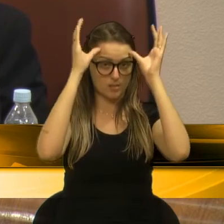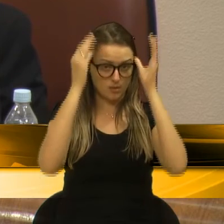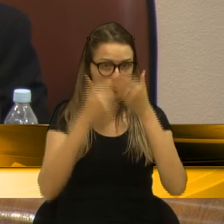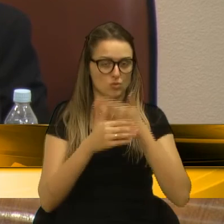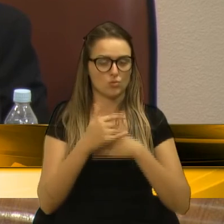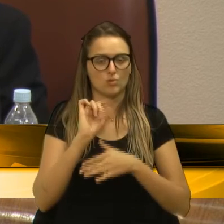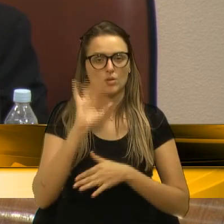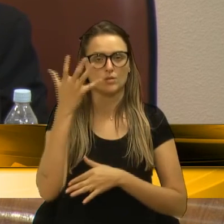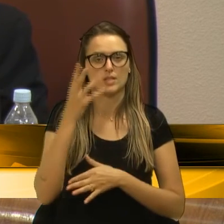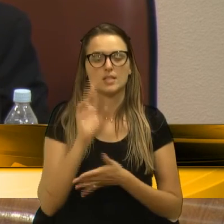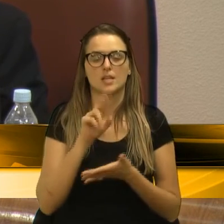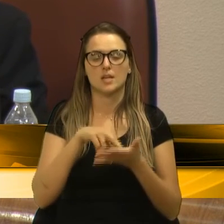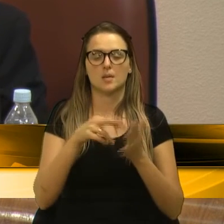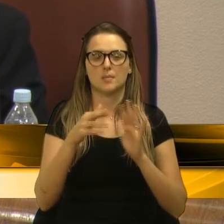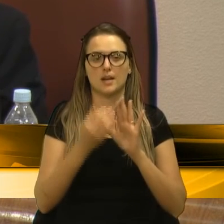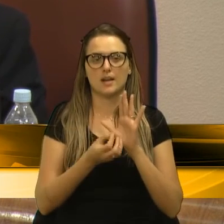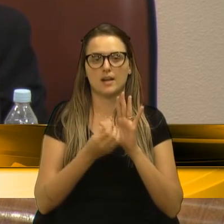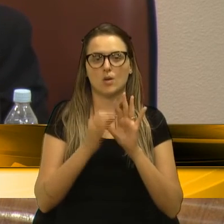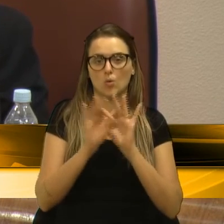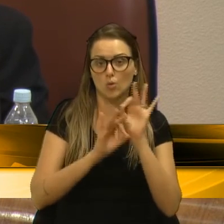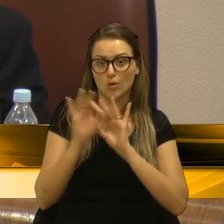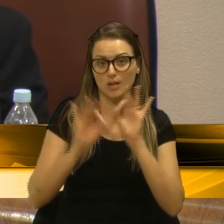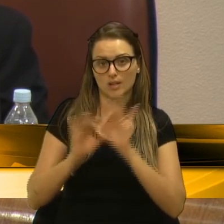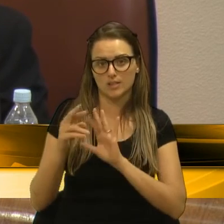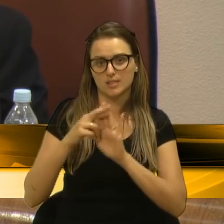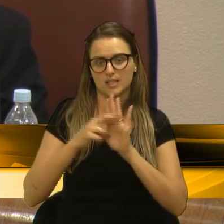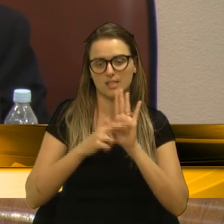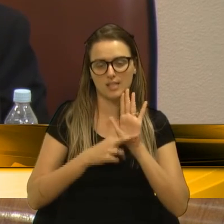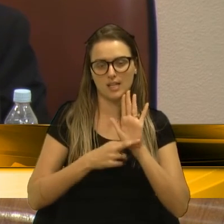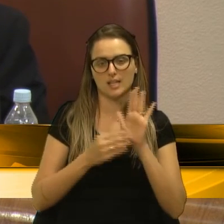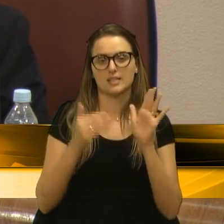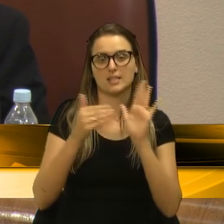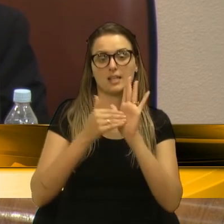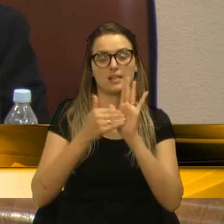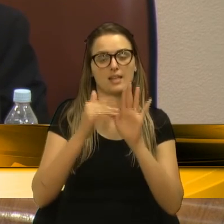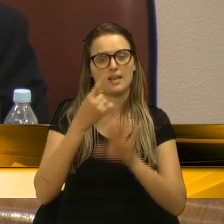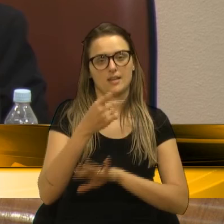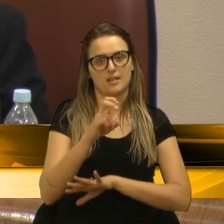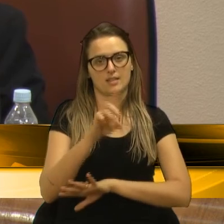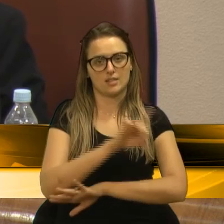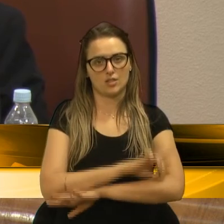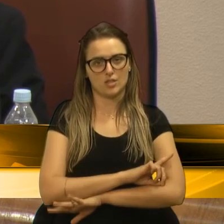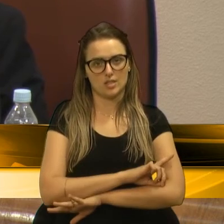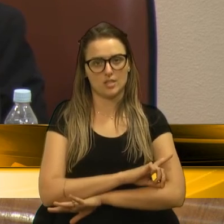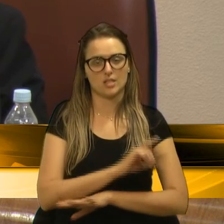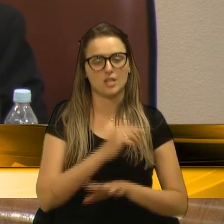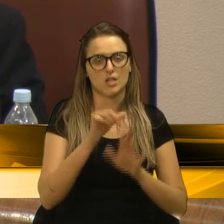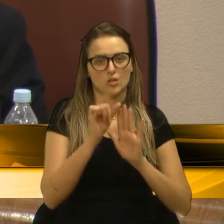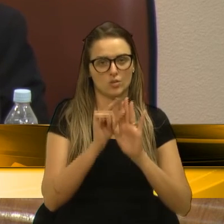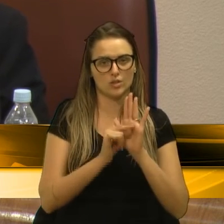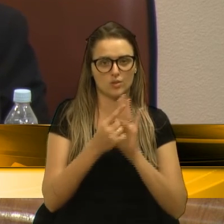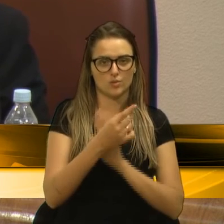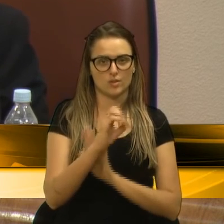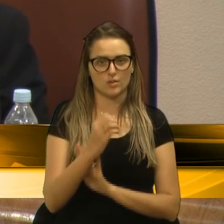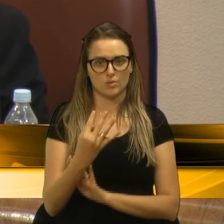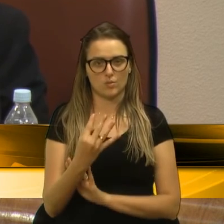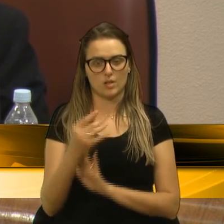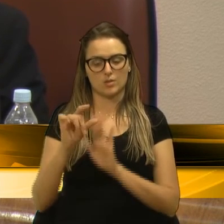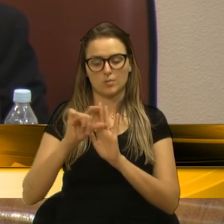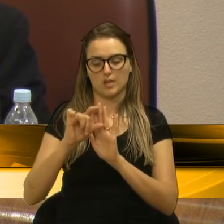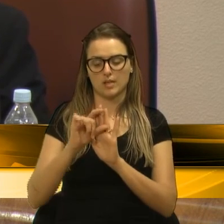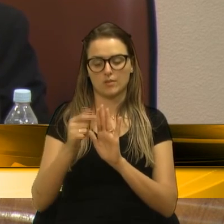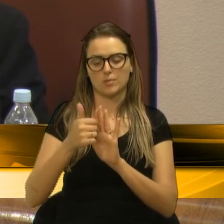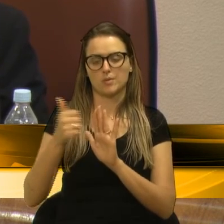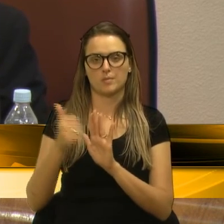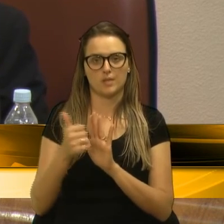para regularização da representação no prazo de 15 dias, com fulcro no artigo 104, parágrafo 1º